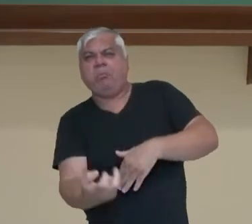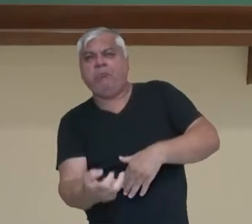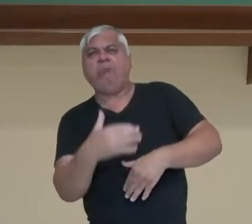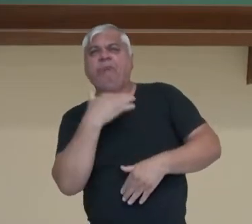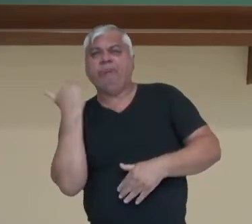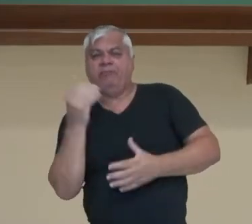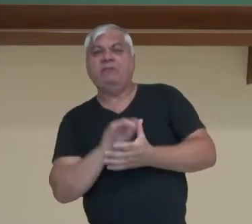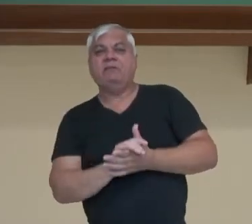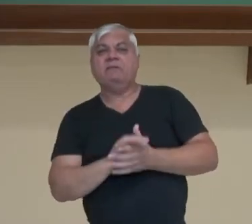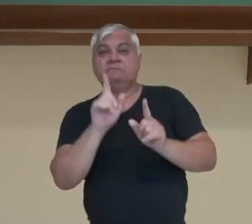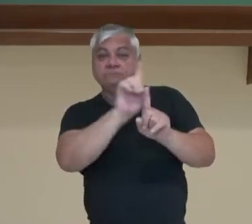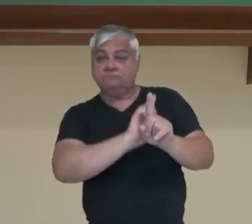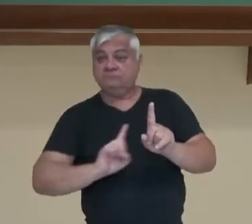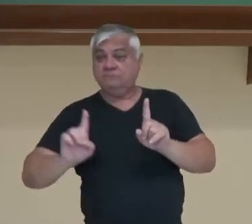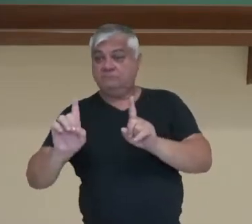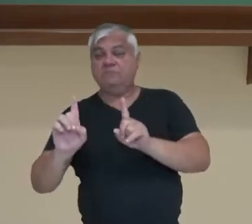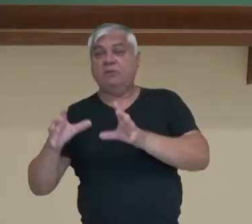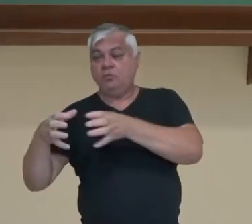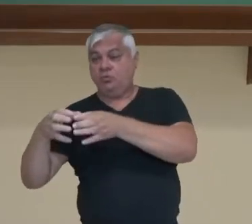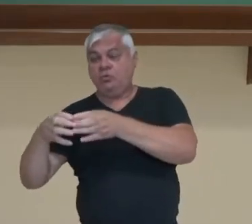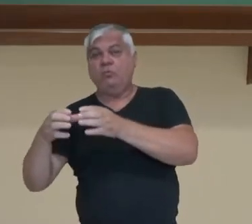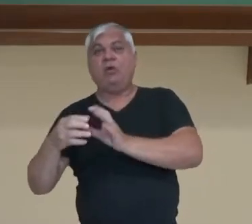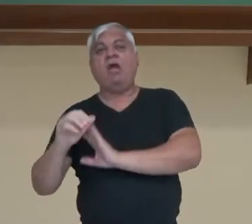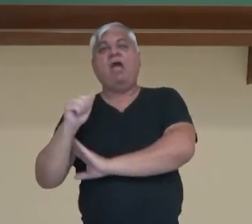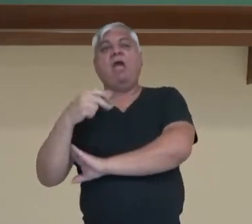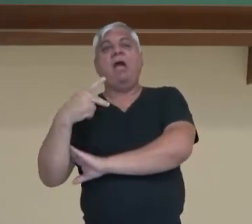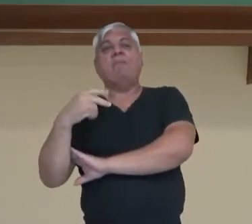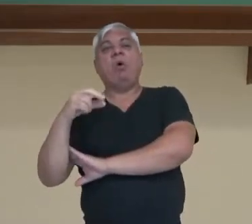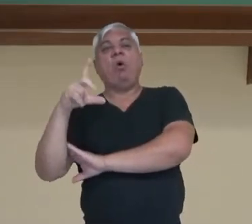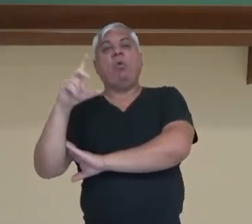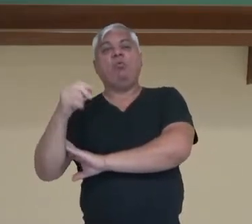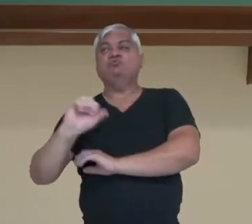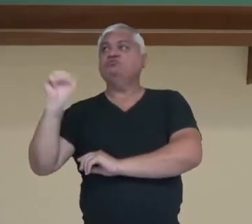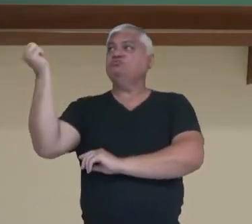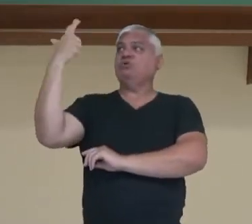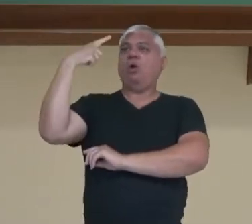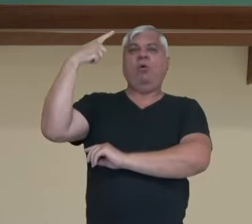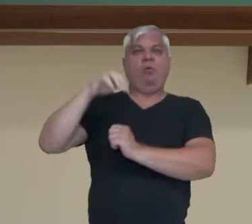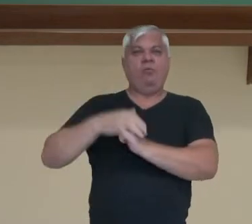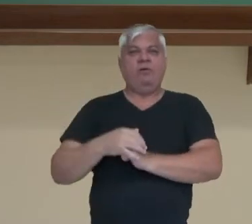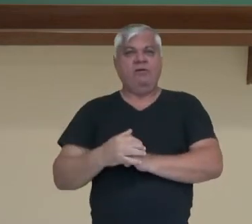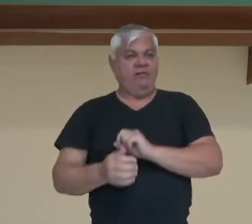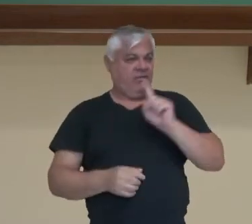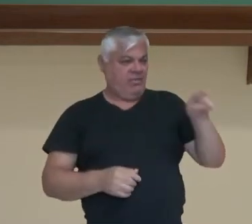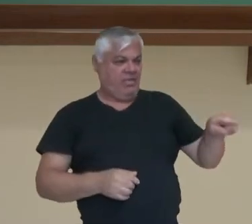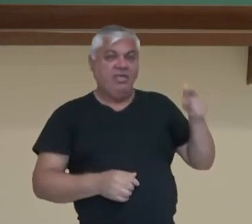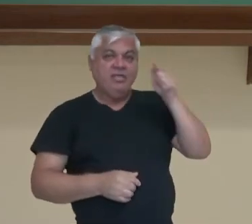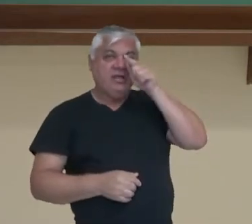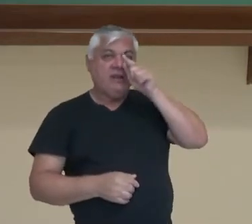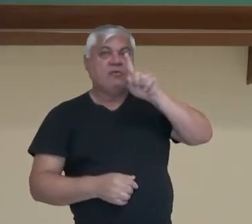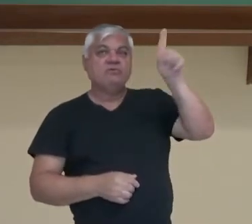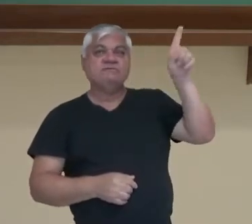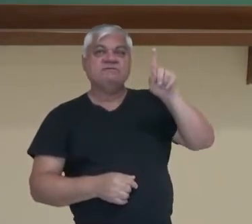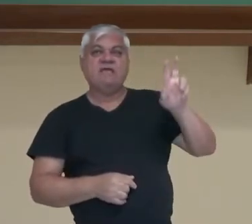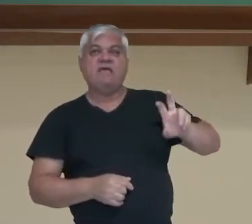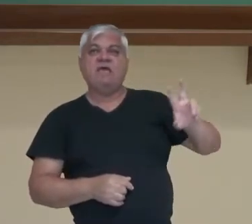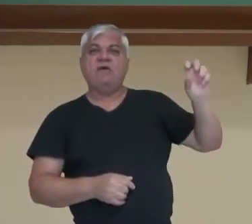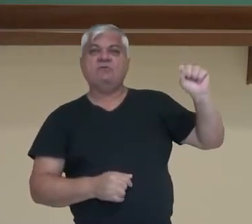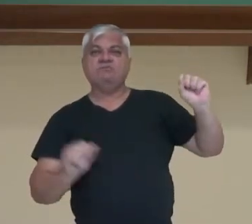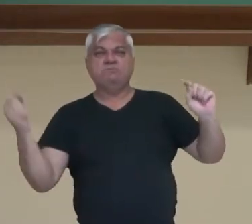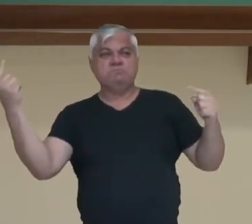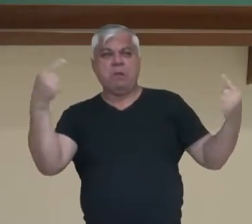do lado dos troianos estava o deus Apolo, né, o deus Sol, e do lado dos gregos, Zeus interfere na